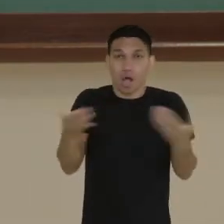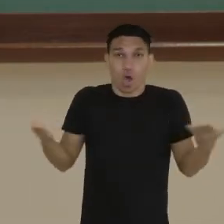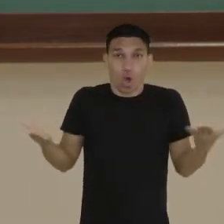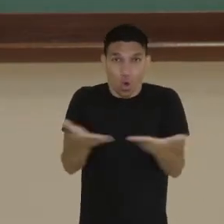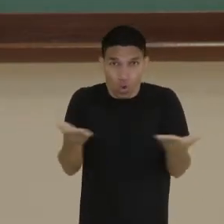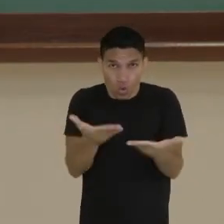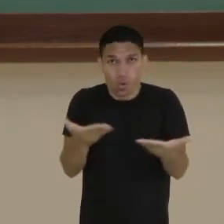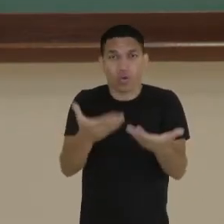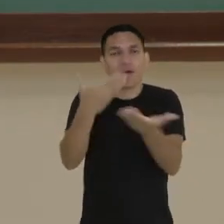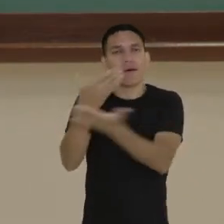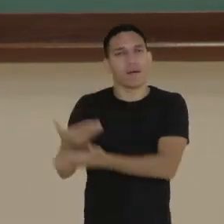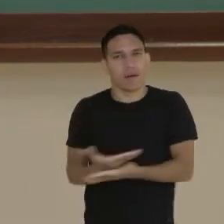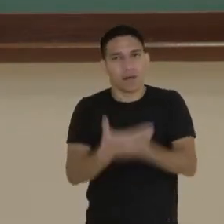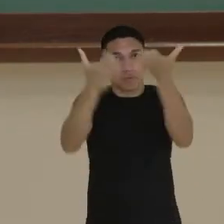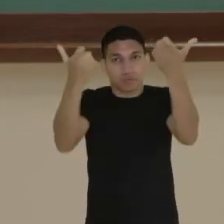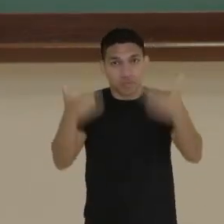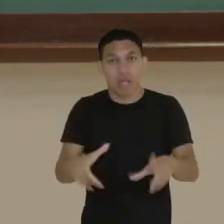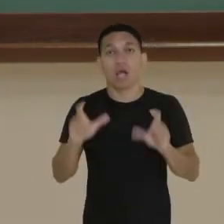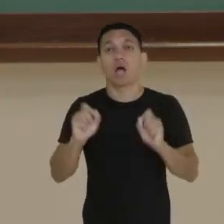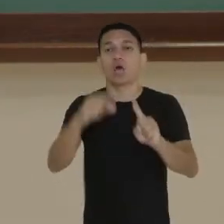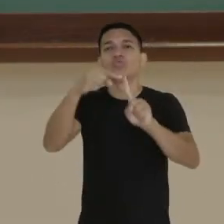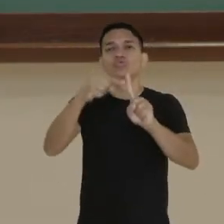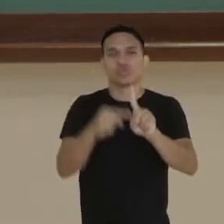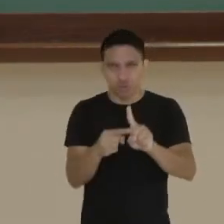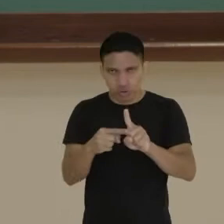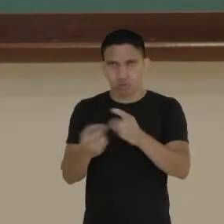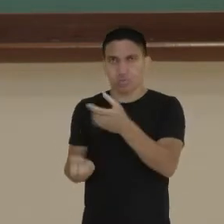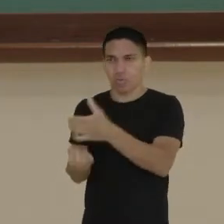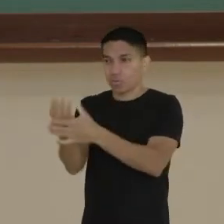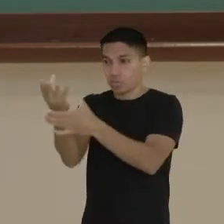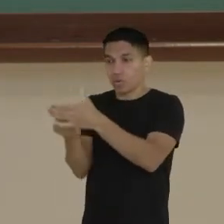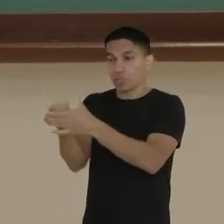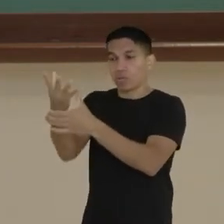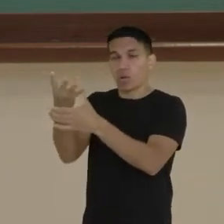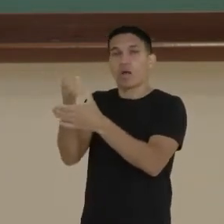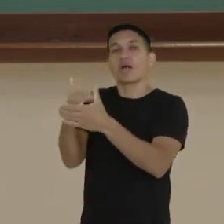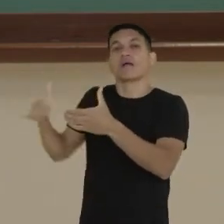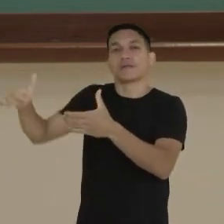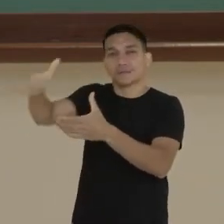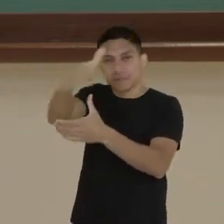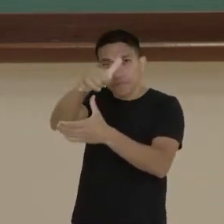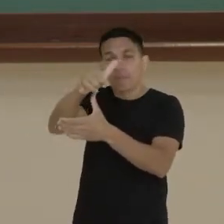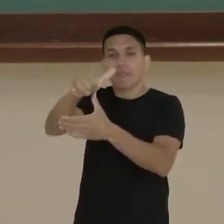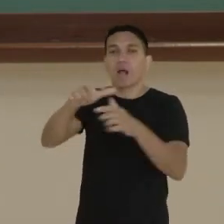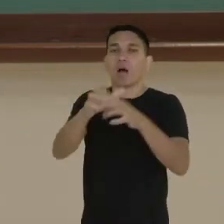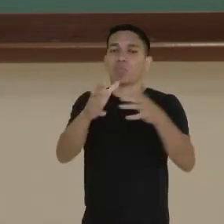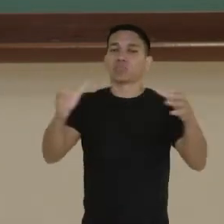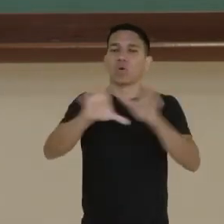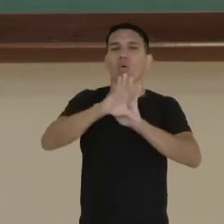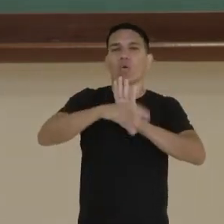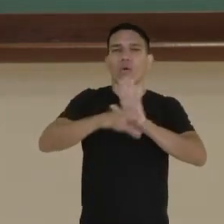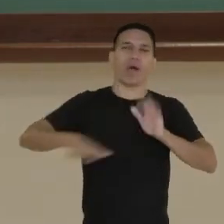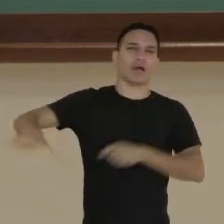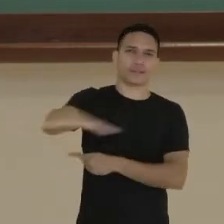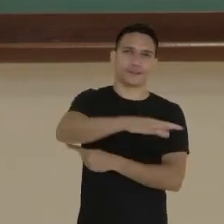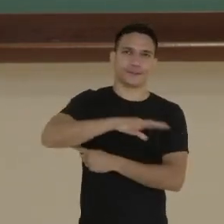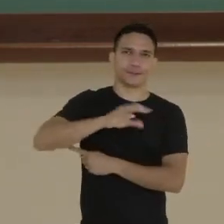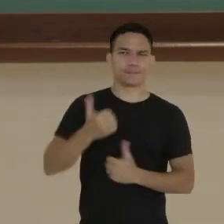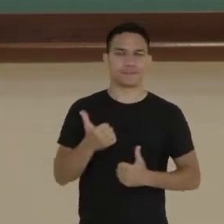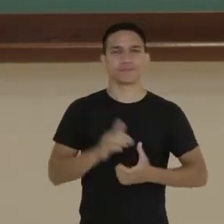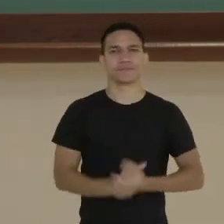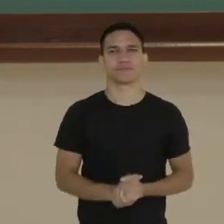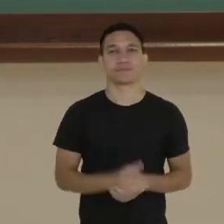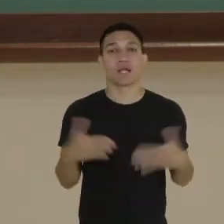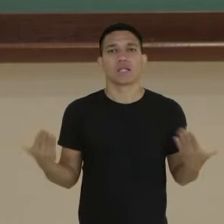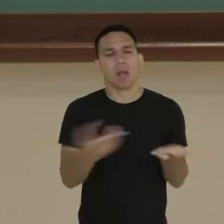eu vou estar falando sobre as matrizes energéticas, ou seja, um conceito mais amplo, certo? Então,